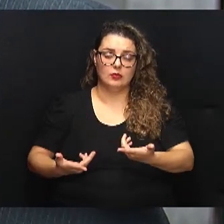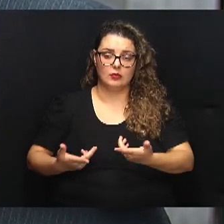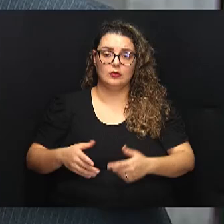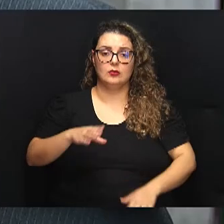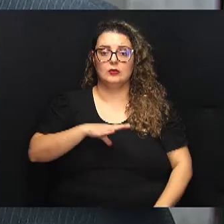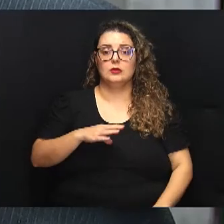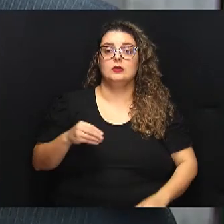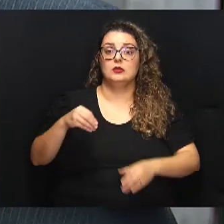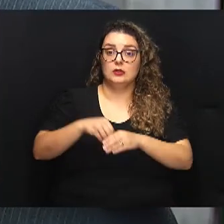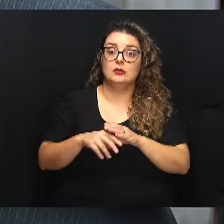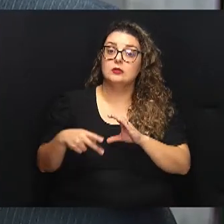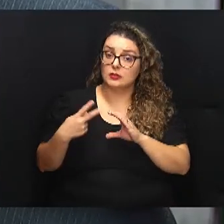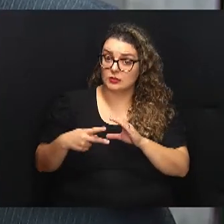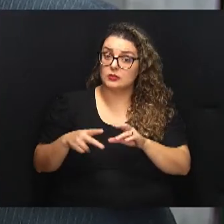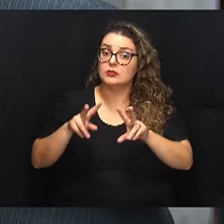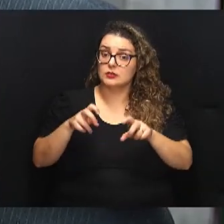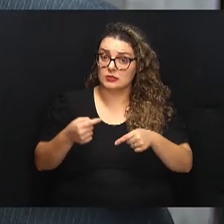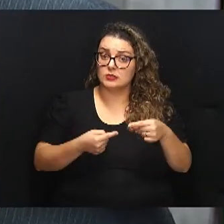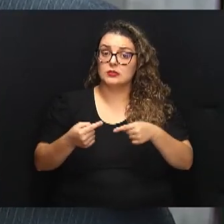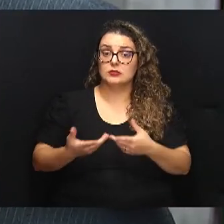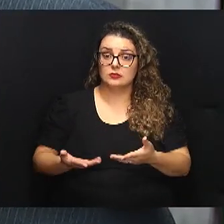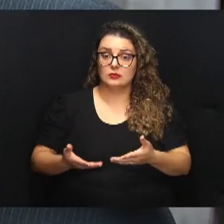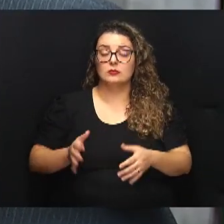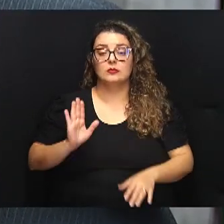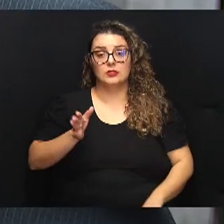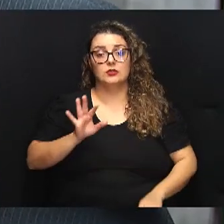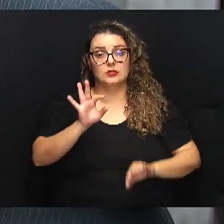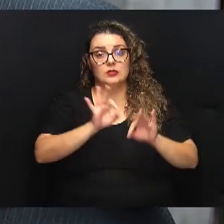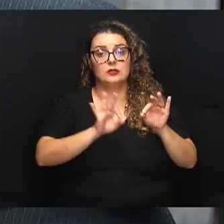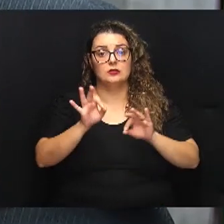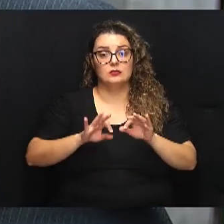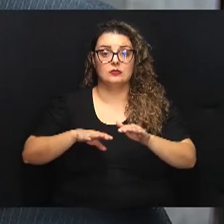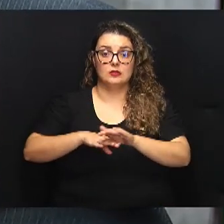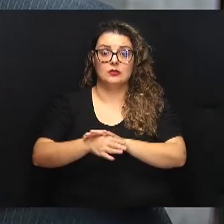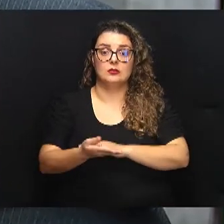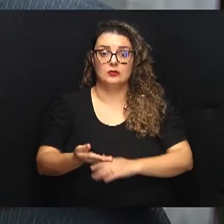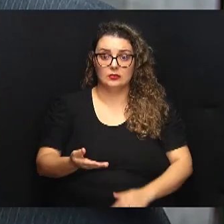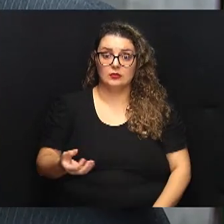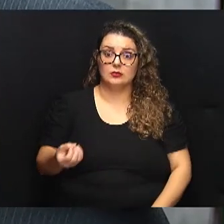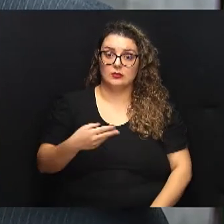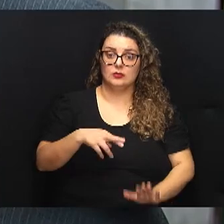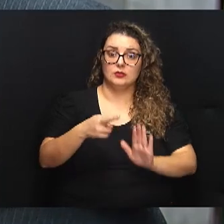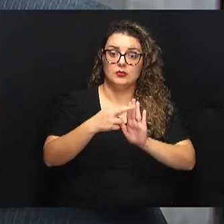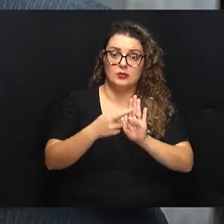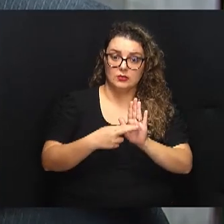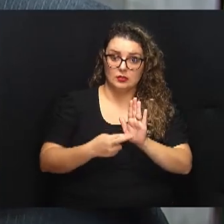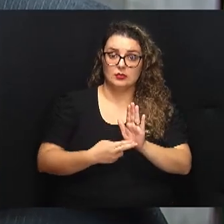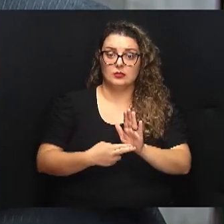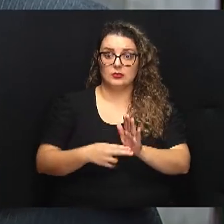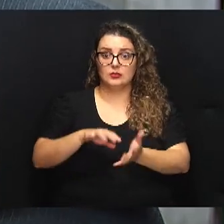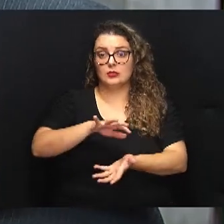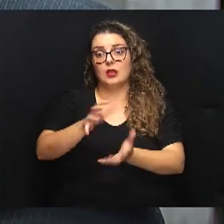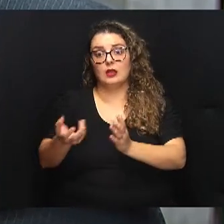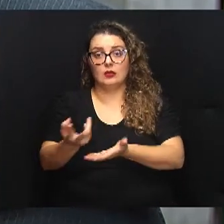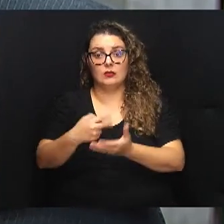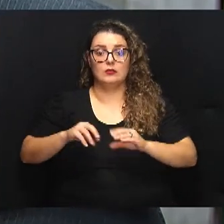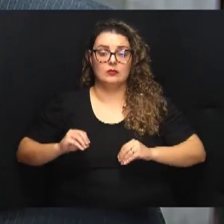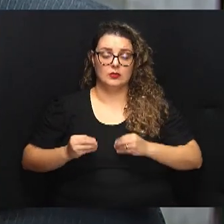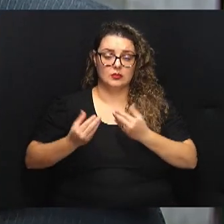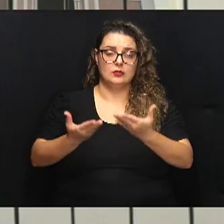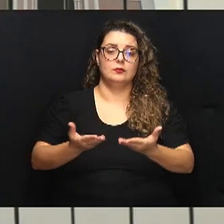Câmara Municipal esse debate para já estar aí acostumando com as novas regras que a reforma tributária trouxe.